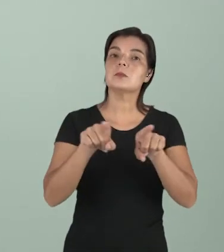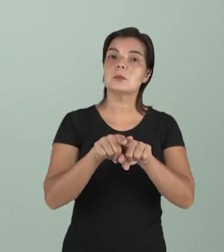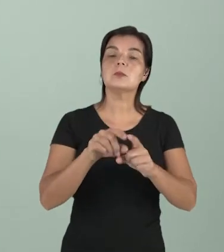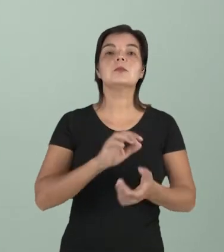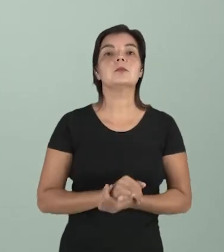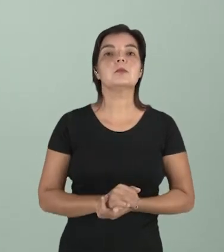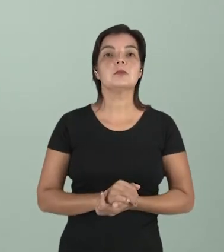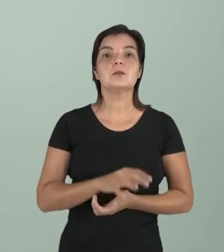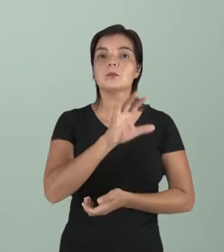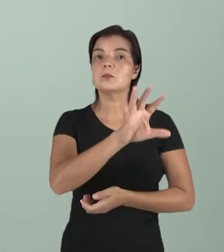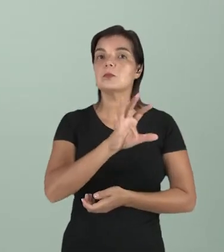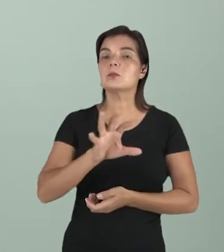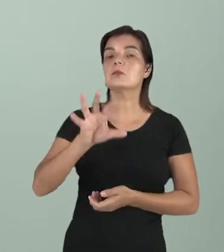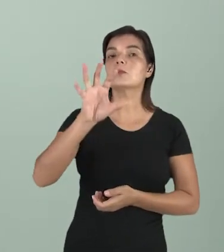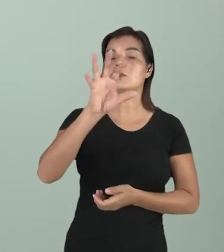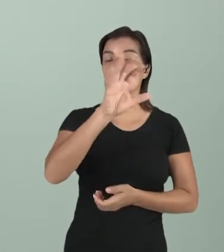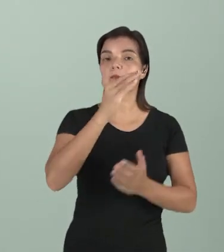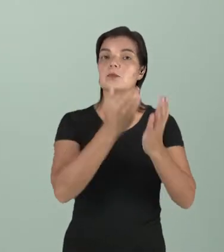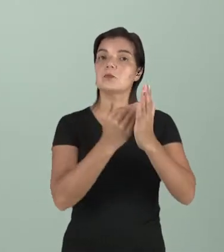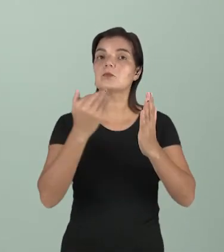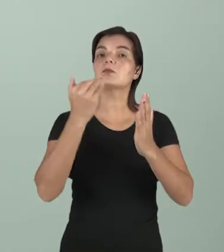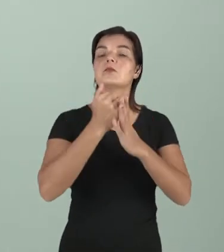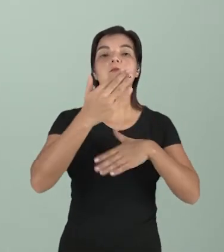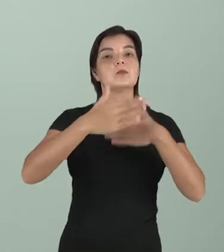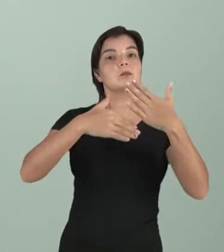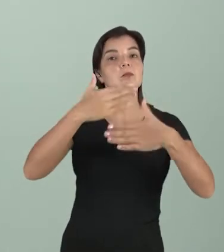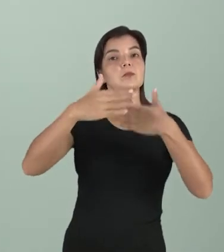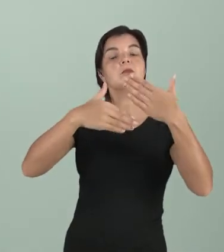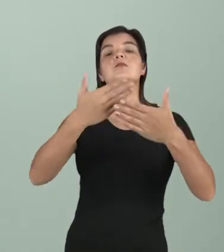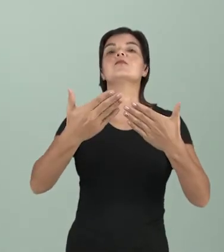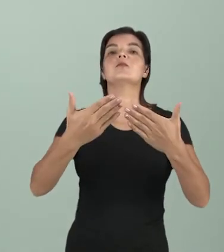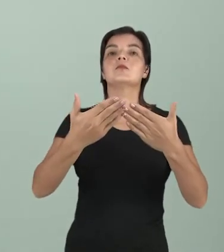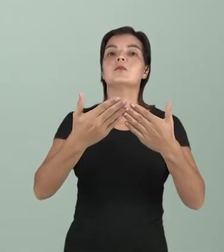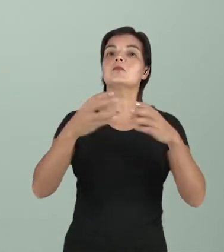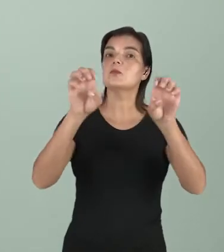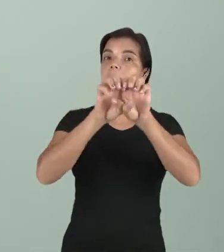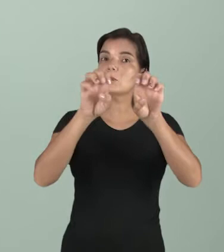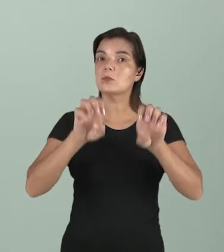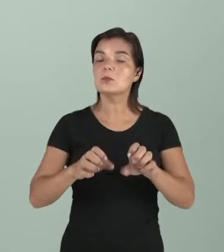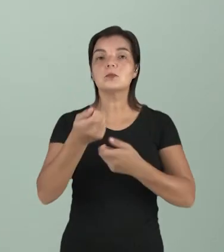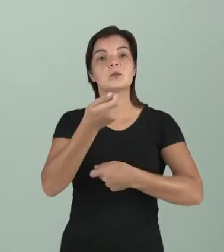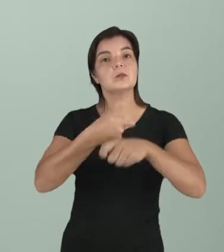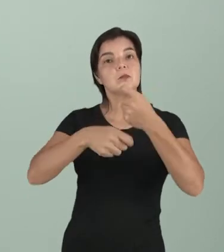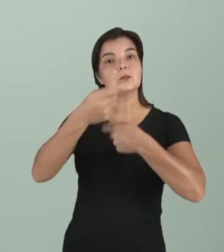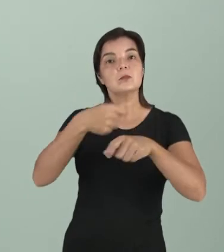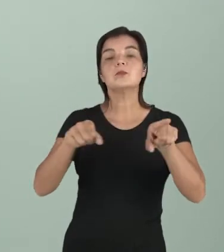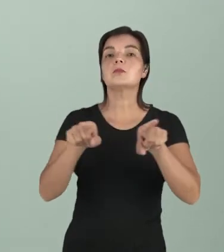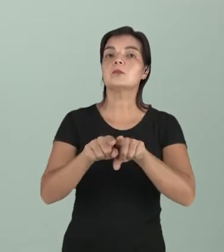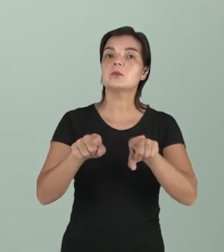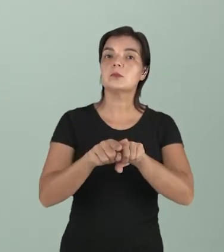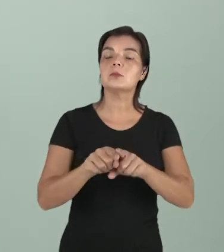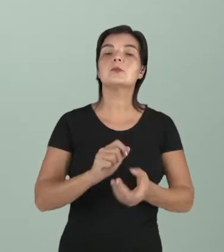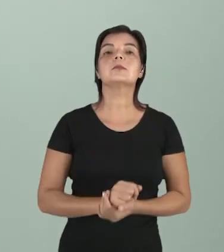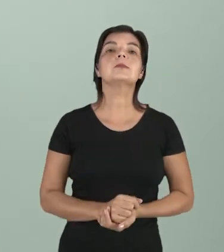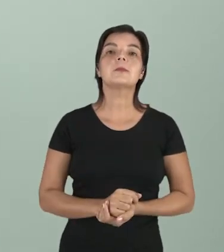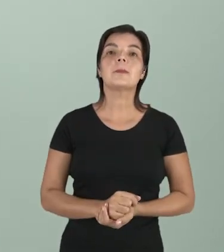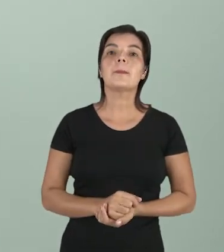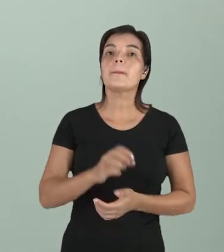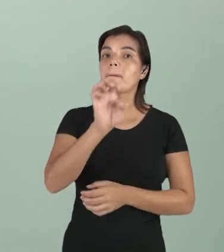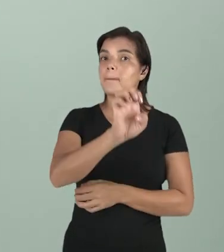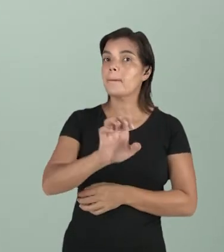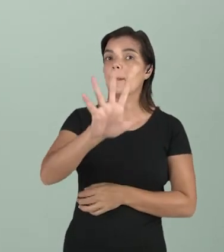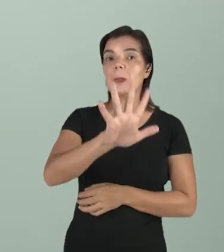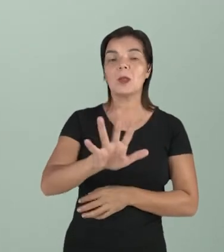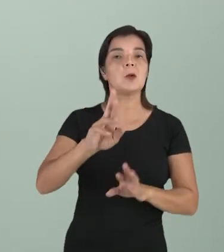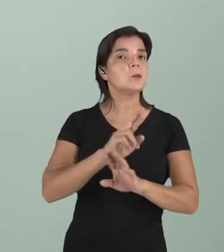assim, a sua região com maior desenvolvimento, com maior estrutura econômica. Então, também na Europa não